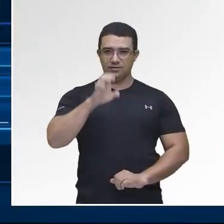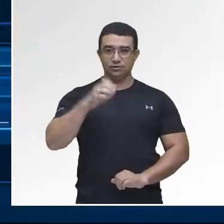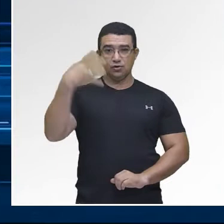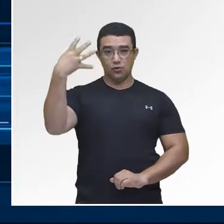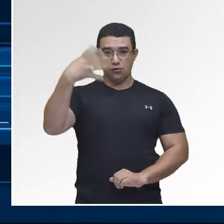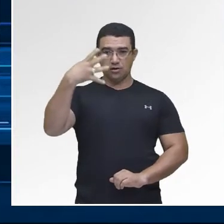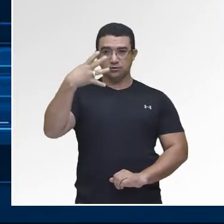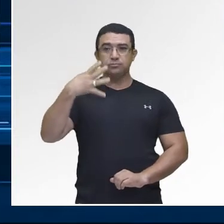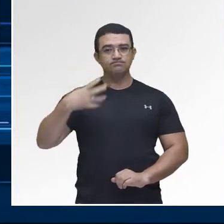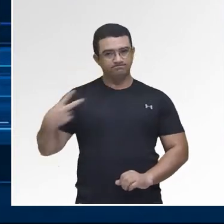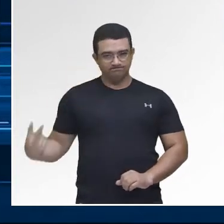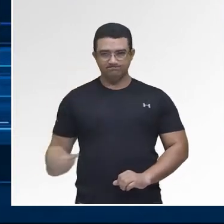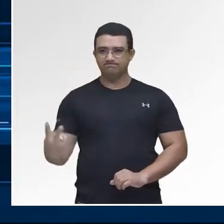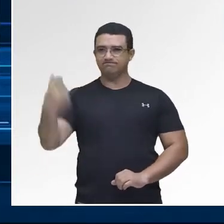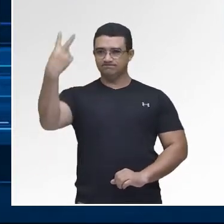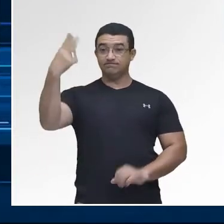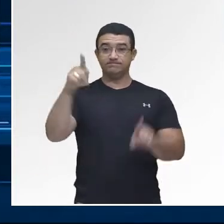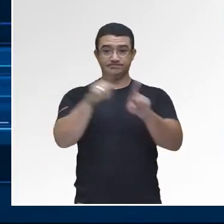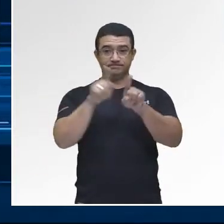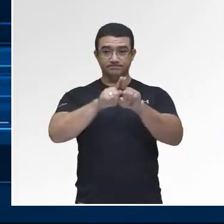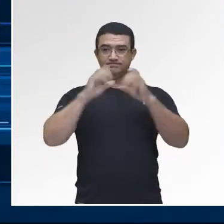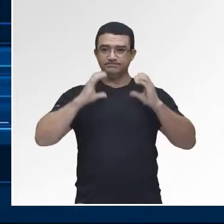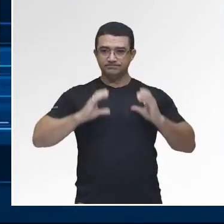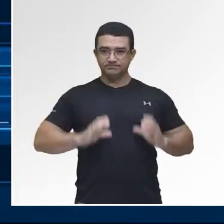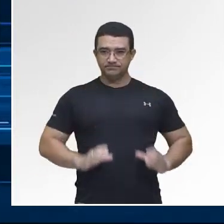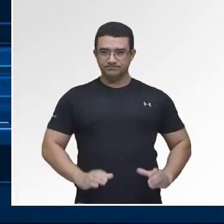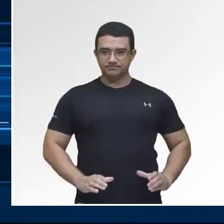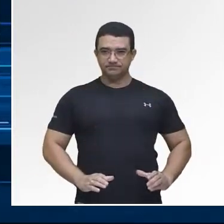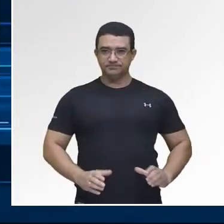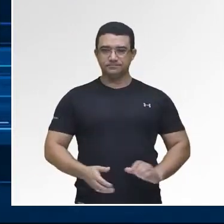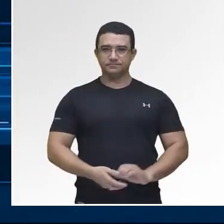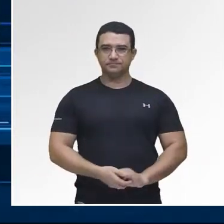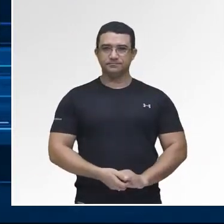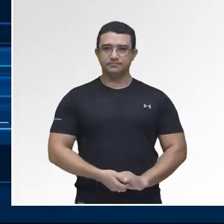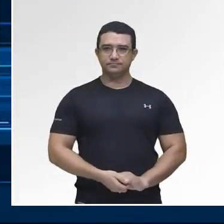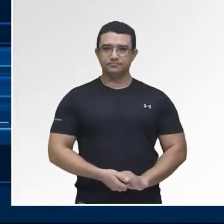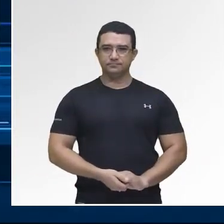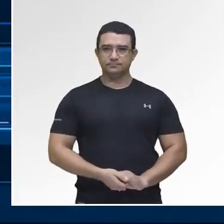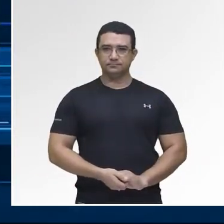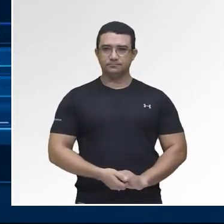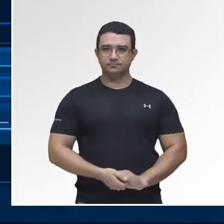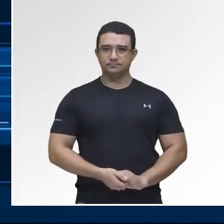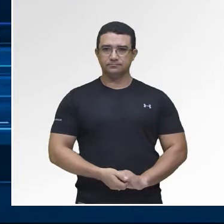Unidade 4. Values and Behavior.